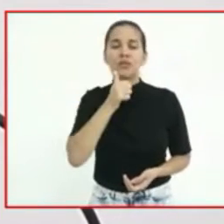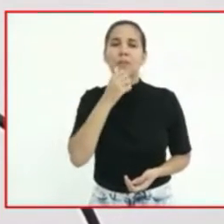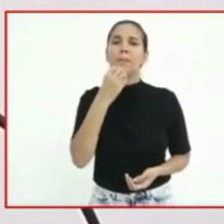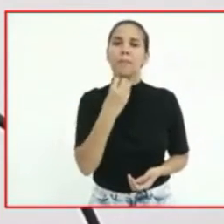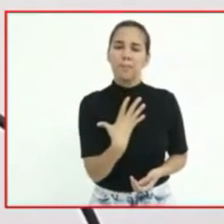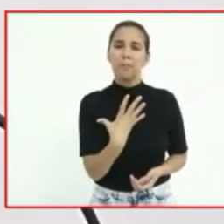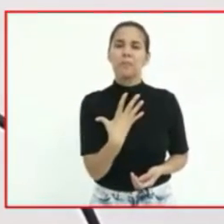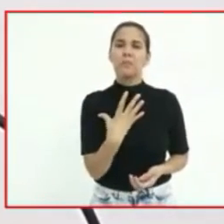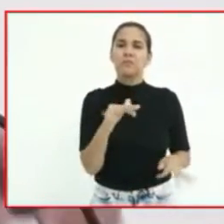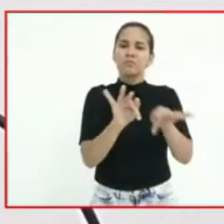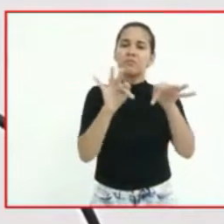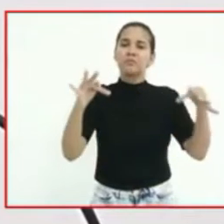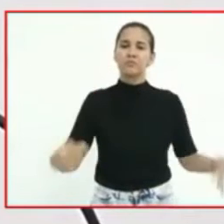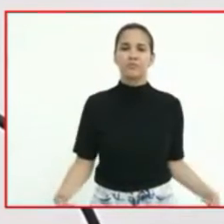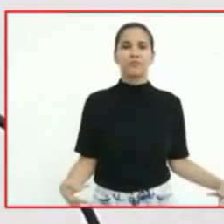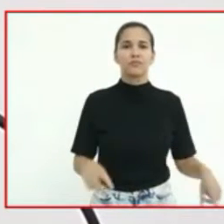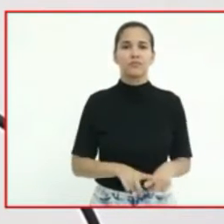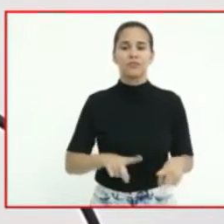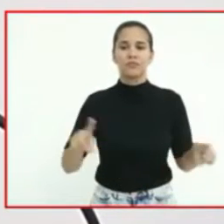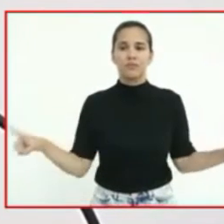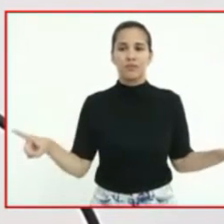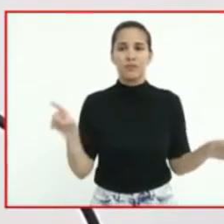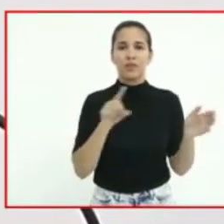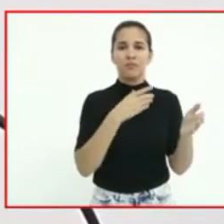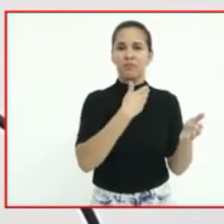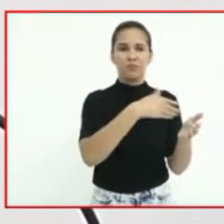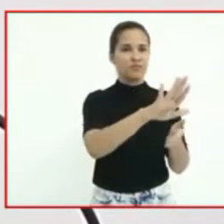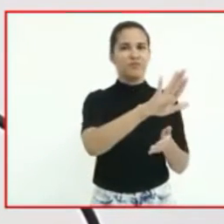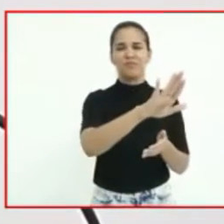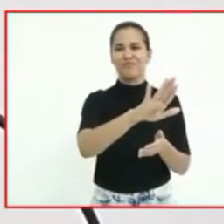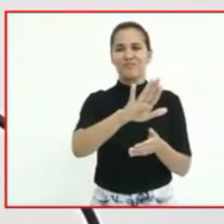honesta. Saiu por causa da Nadir.